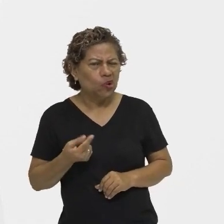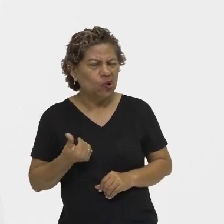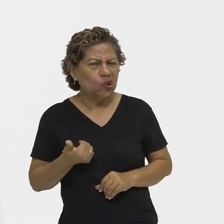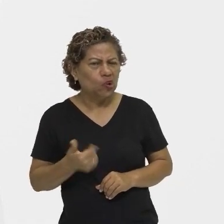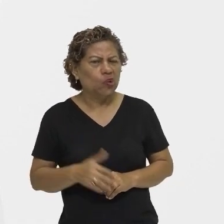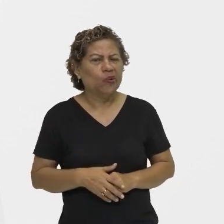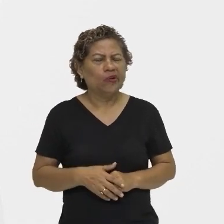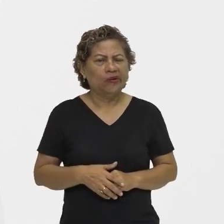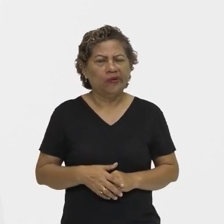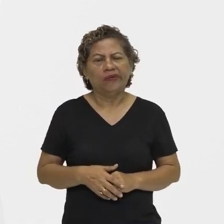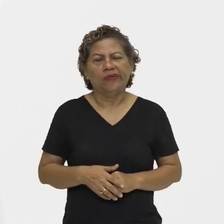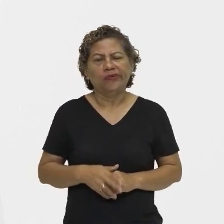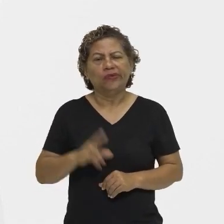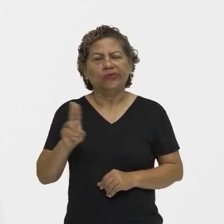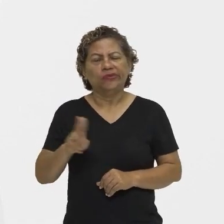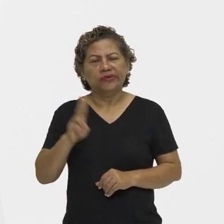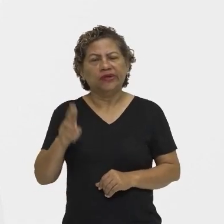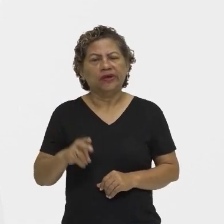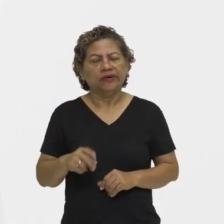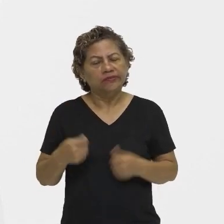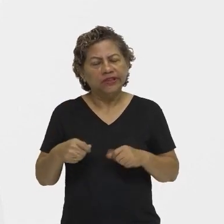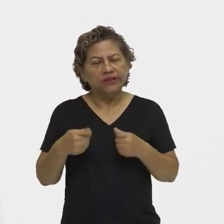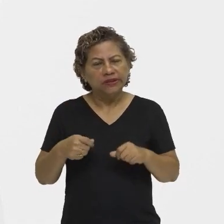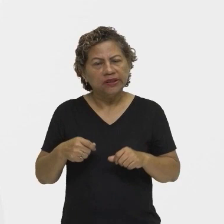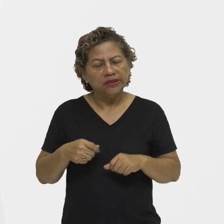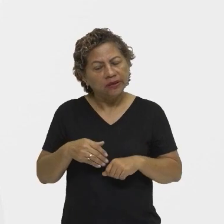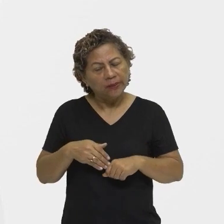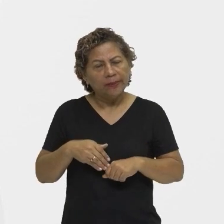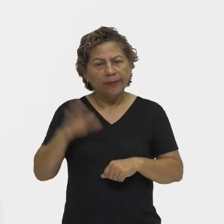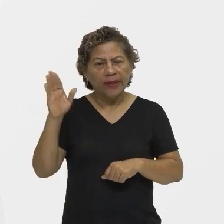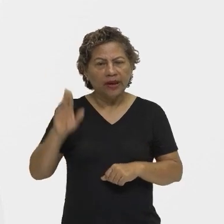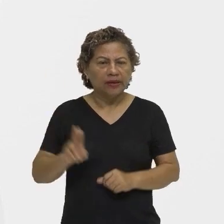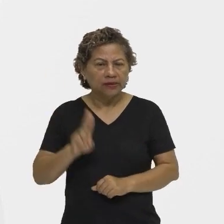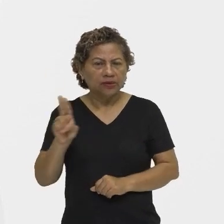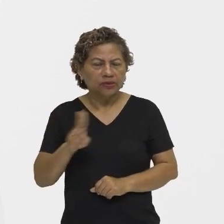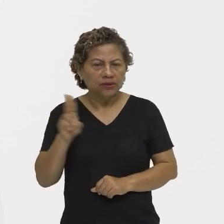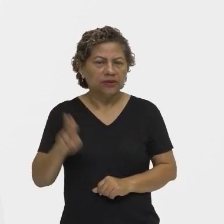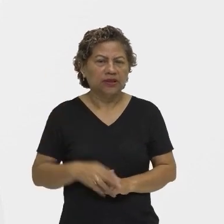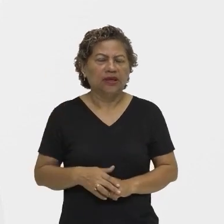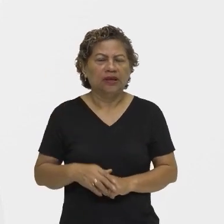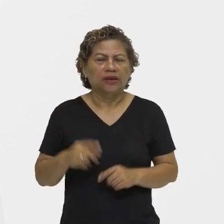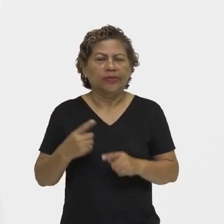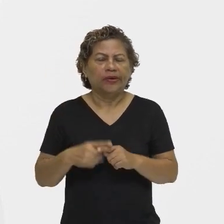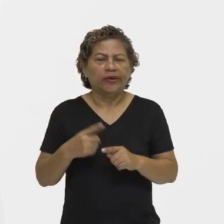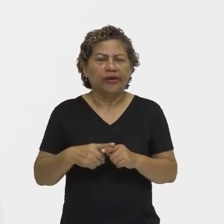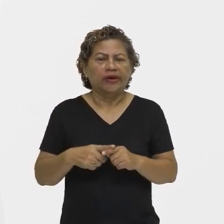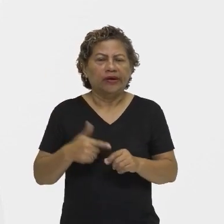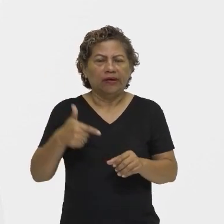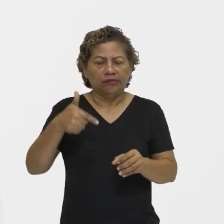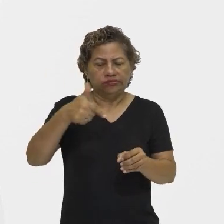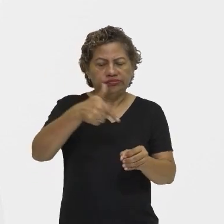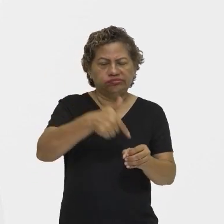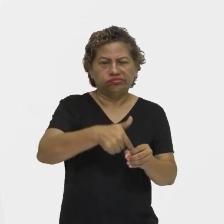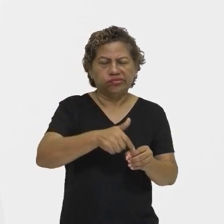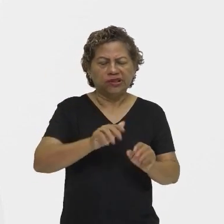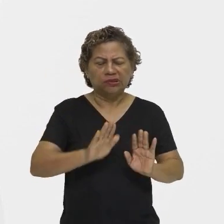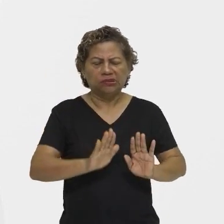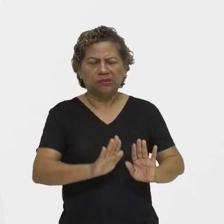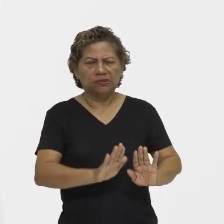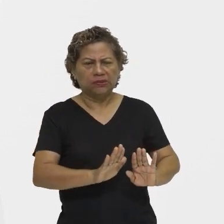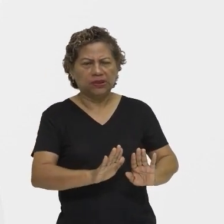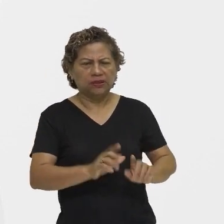exploradas, certo, pessoal? Nós temos que explorar mais essas fontes, deixar mais de depender dos combustíveis fósseis